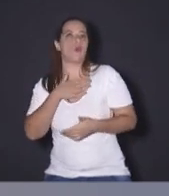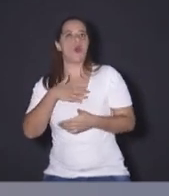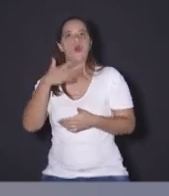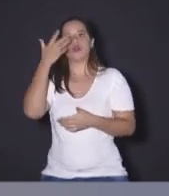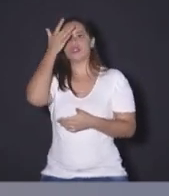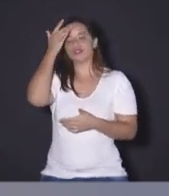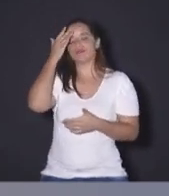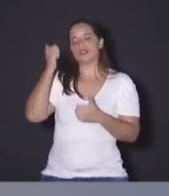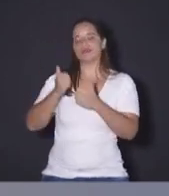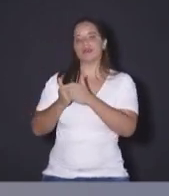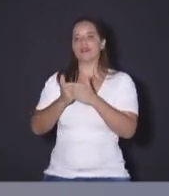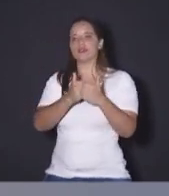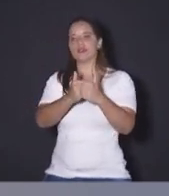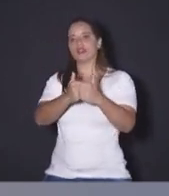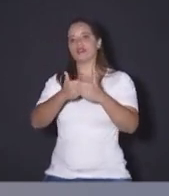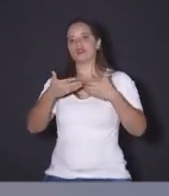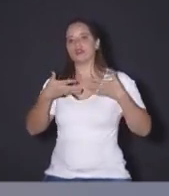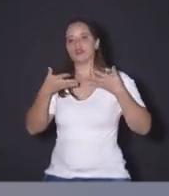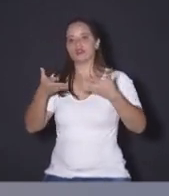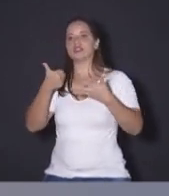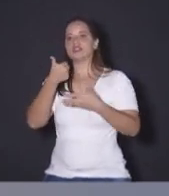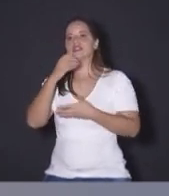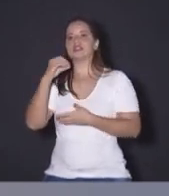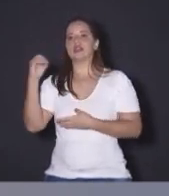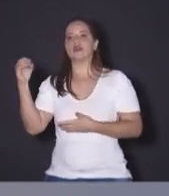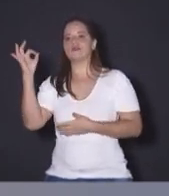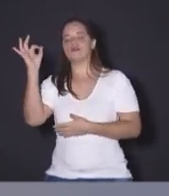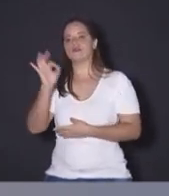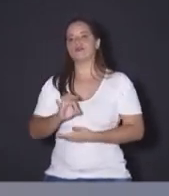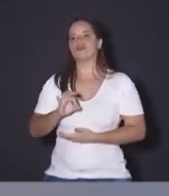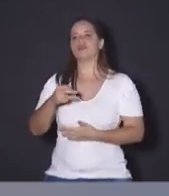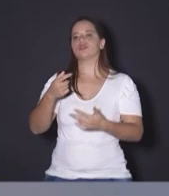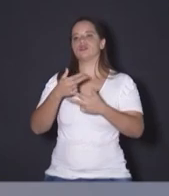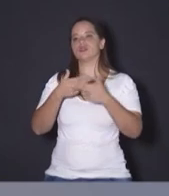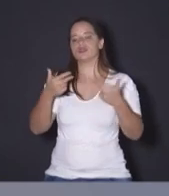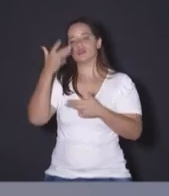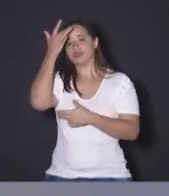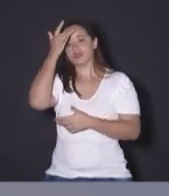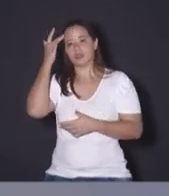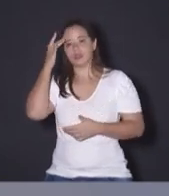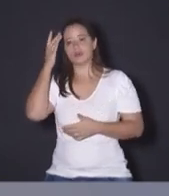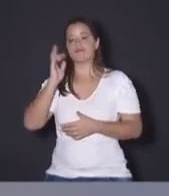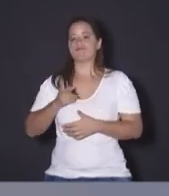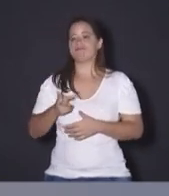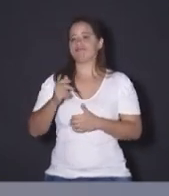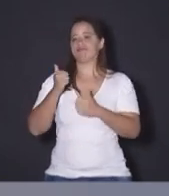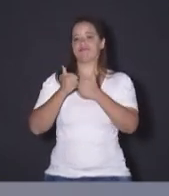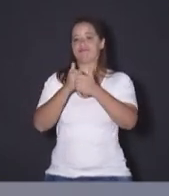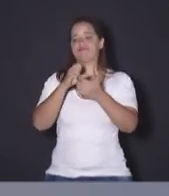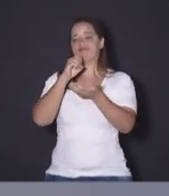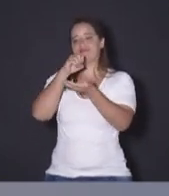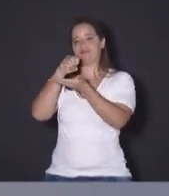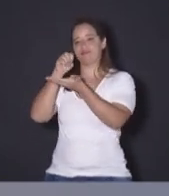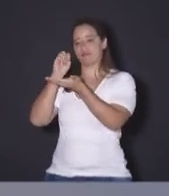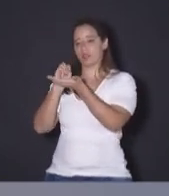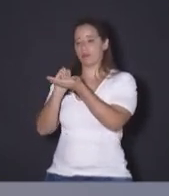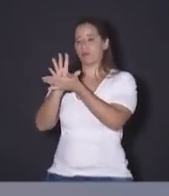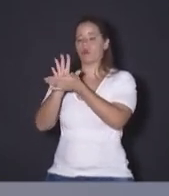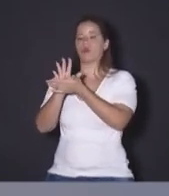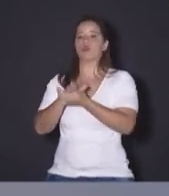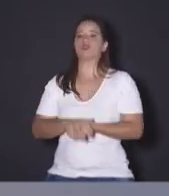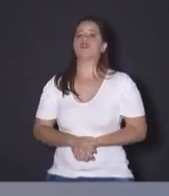que você segue e entregar 100% do que você do que as pessoas que você segue publicaram a